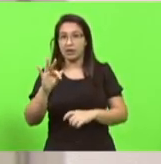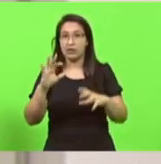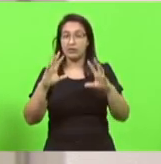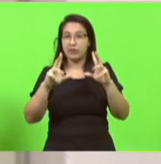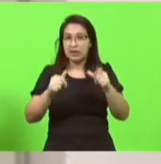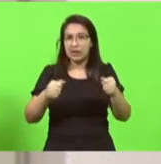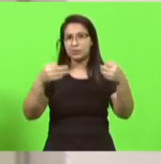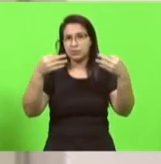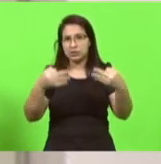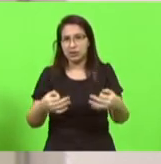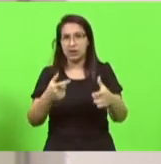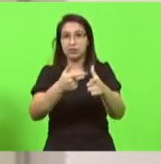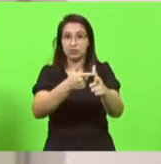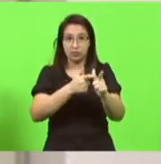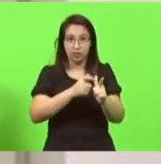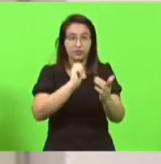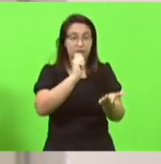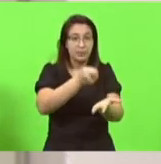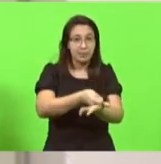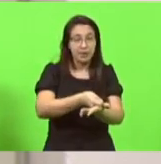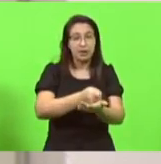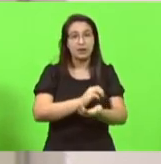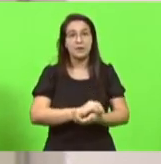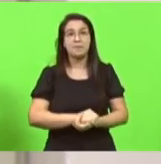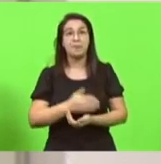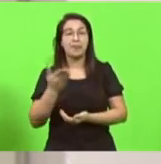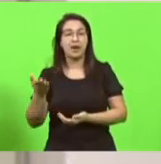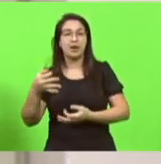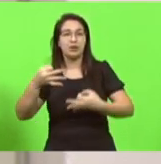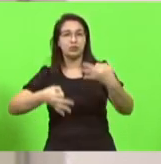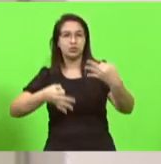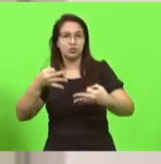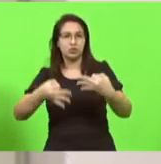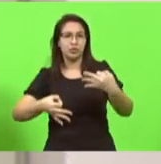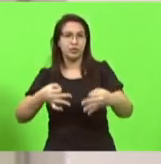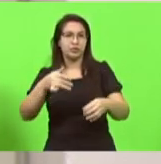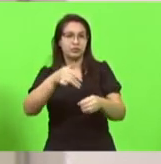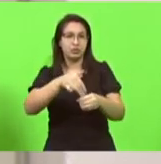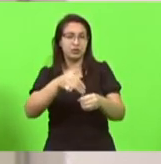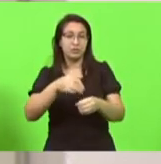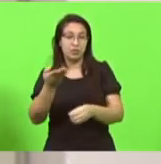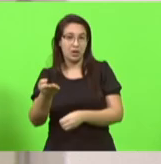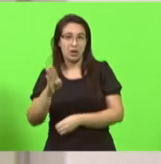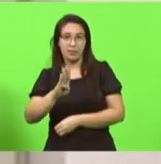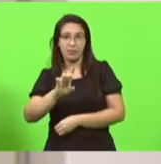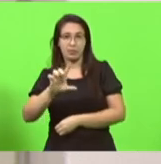o juiz, a parte, que é o município, ou no caso lá de Blumenau,